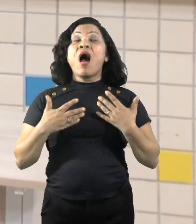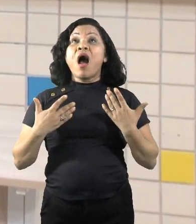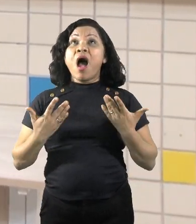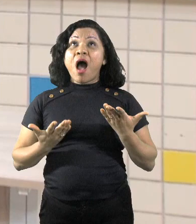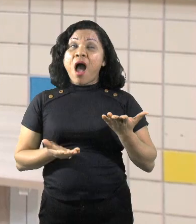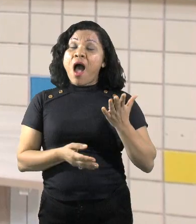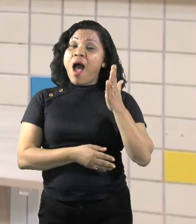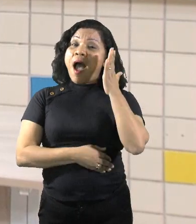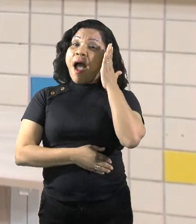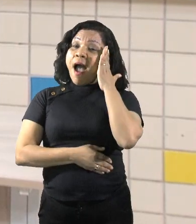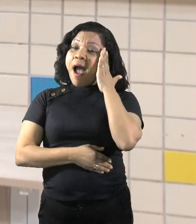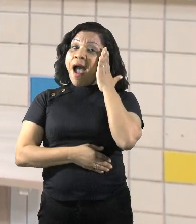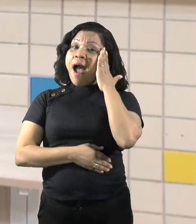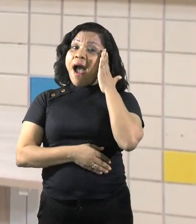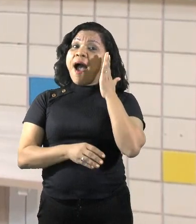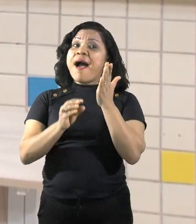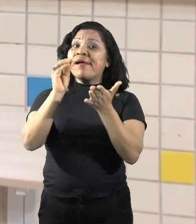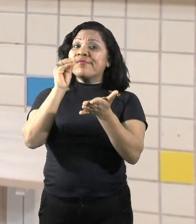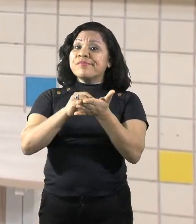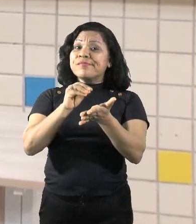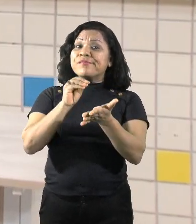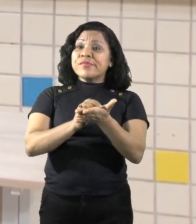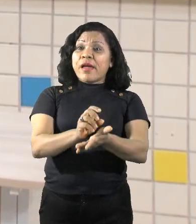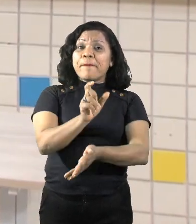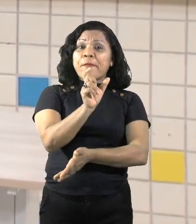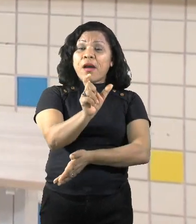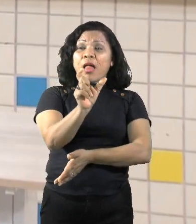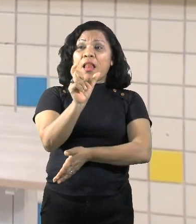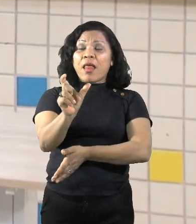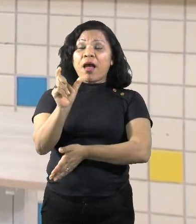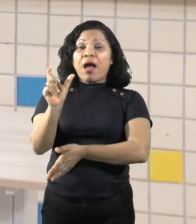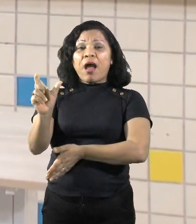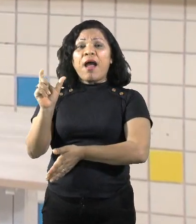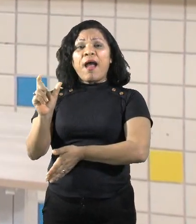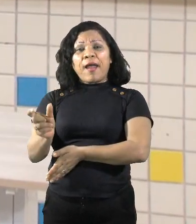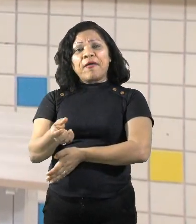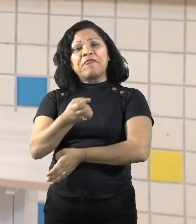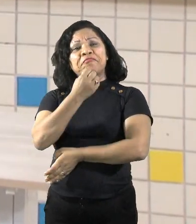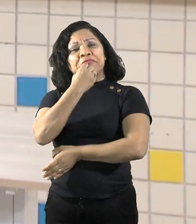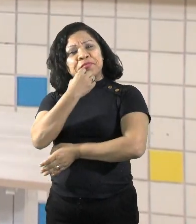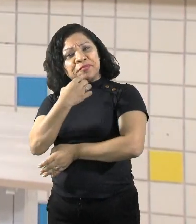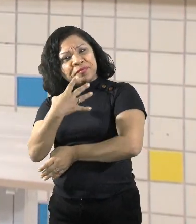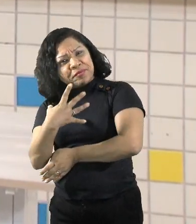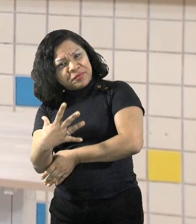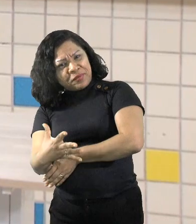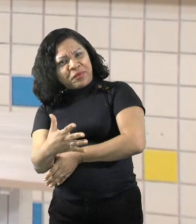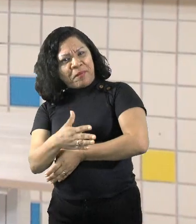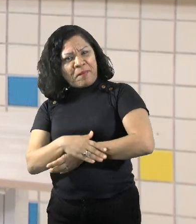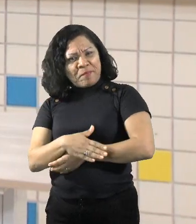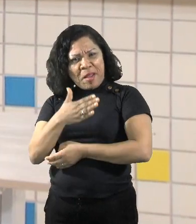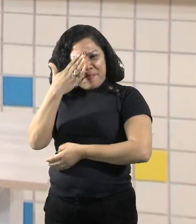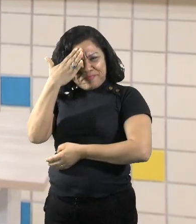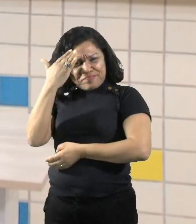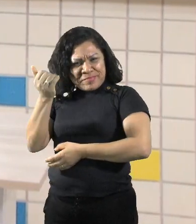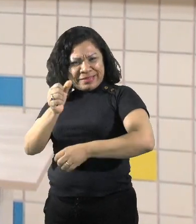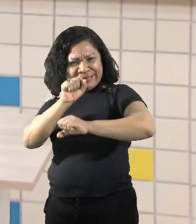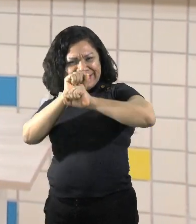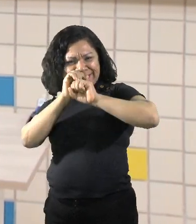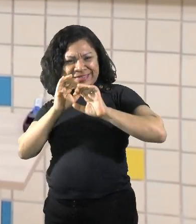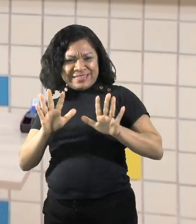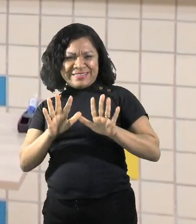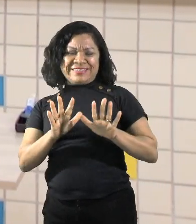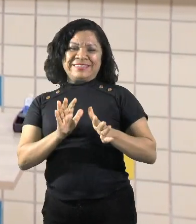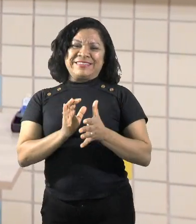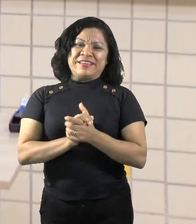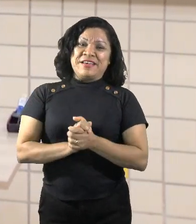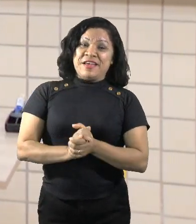Está faltando as palavras. Muito bem, meus mentes brilhantes. O nosso assunto de hoje